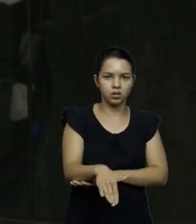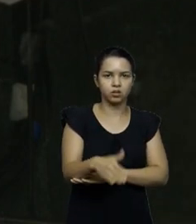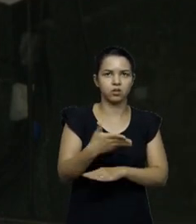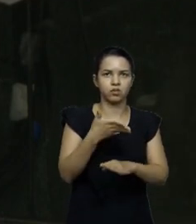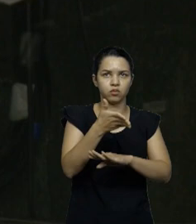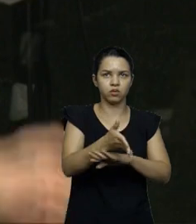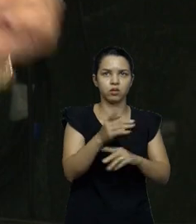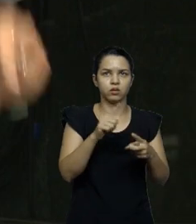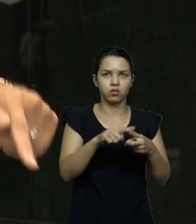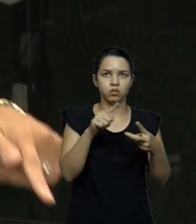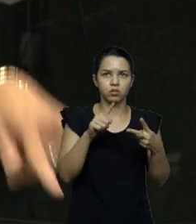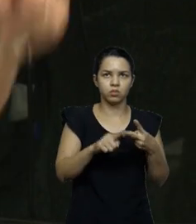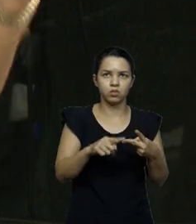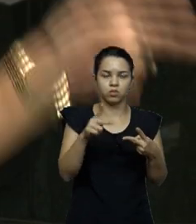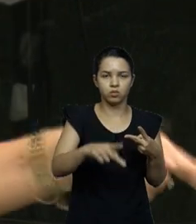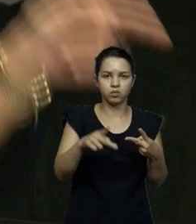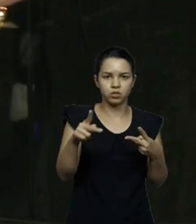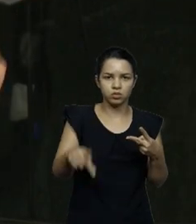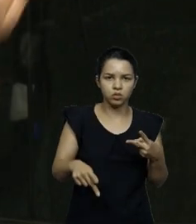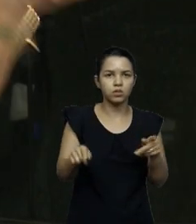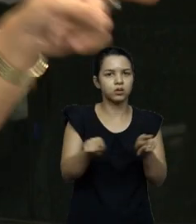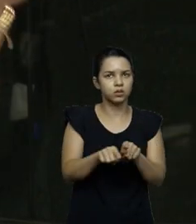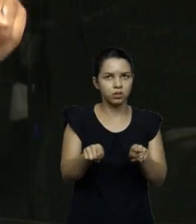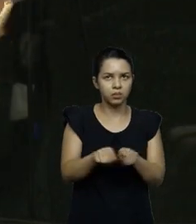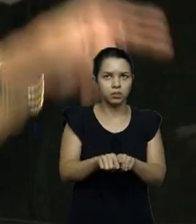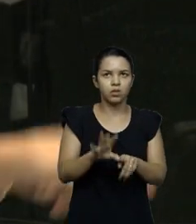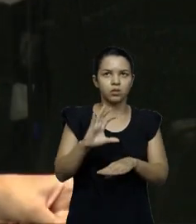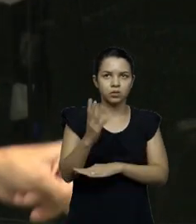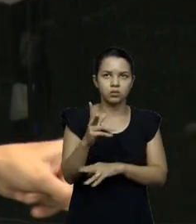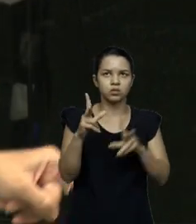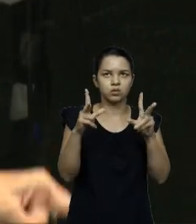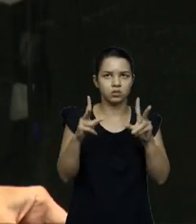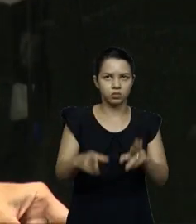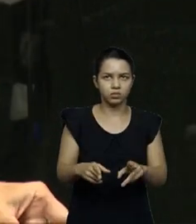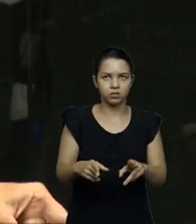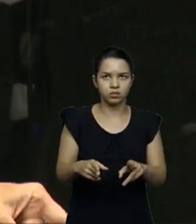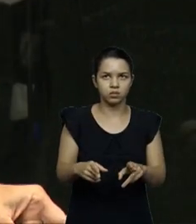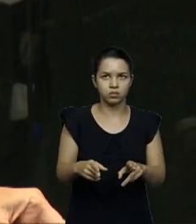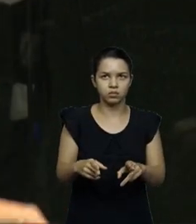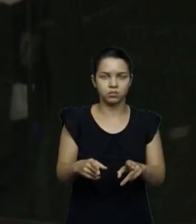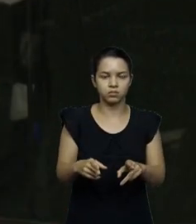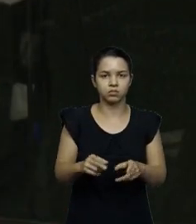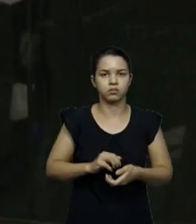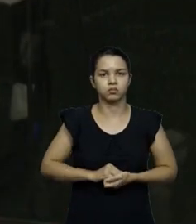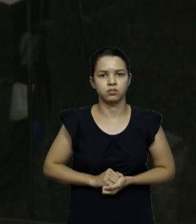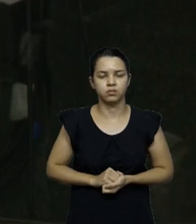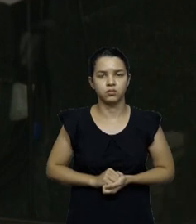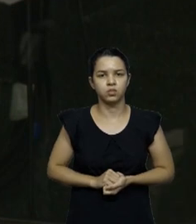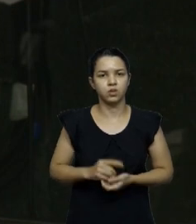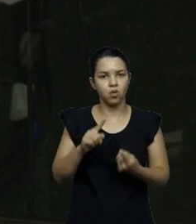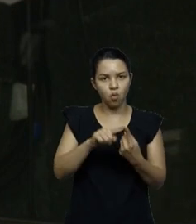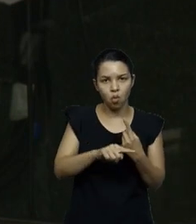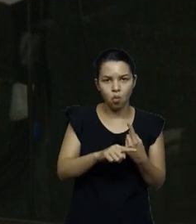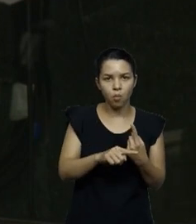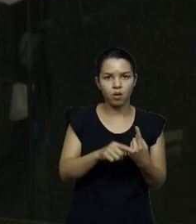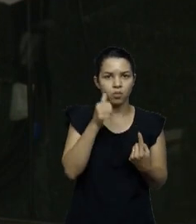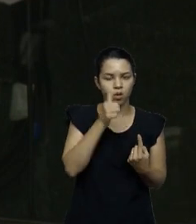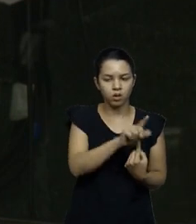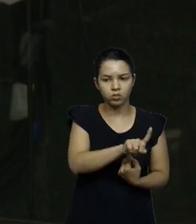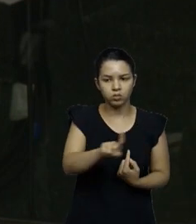duas professores na mesma situação por algum motivo ela não tinha conseguido pegar a vaga uma saiu chorando